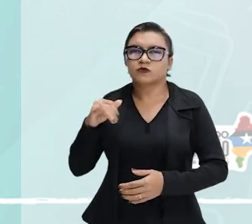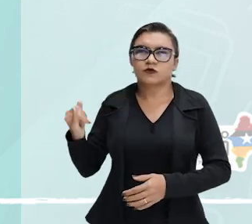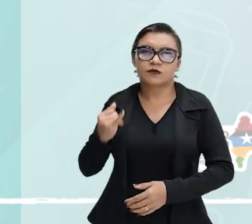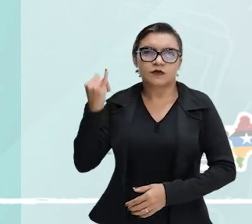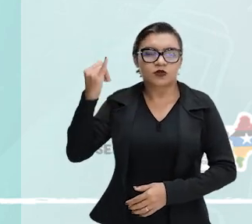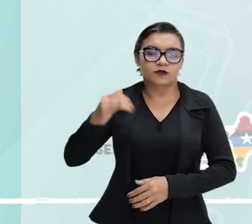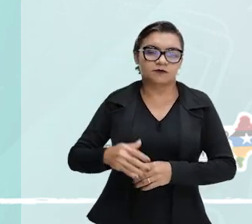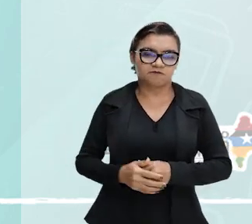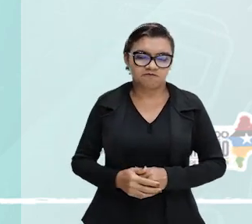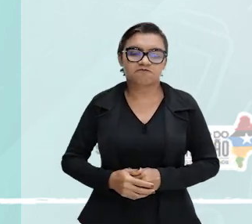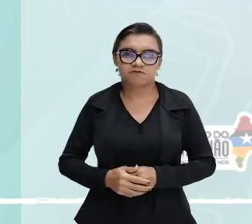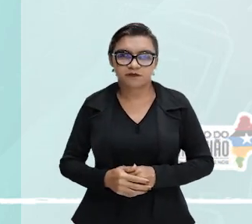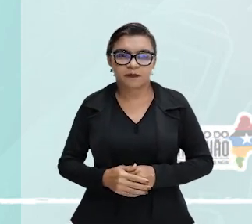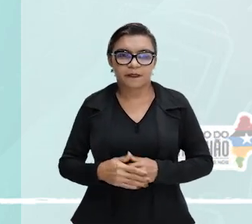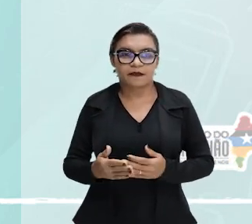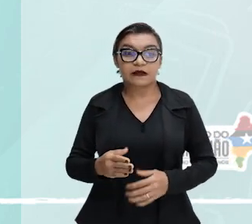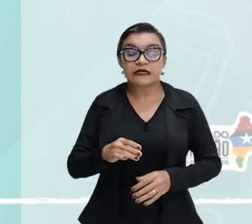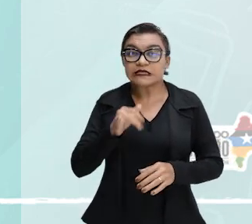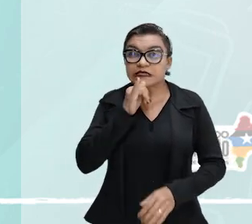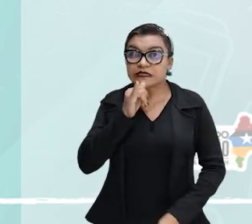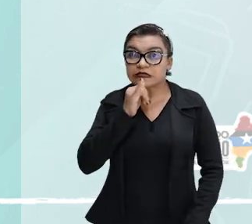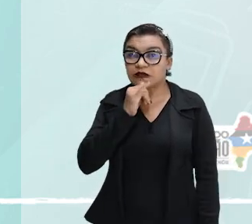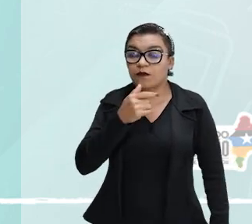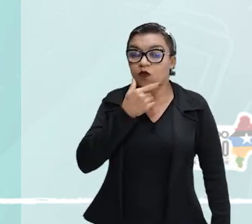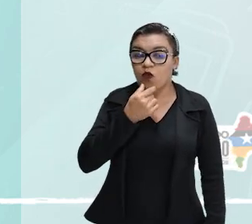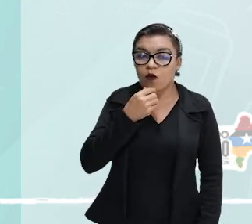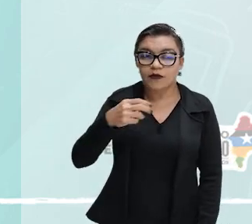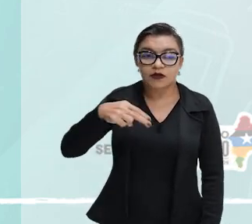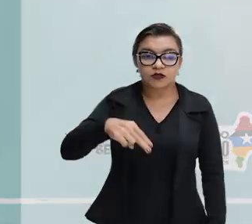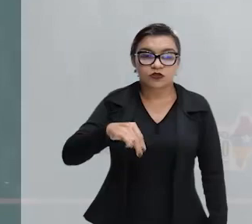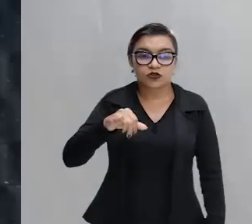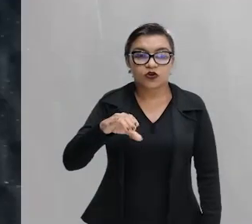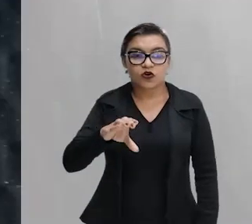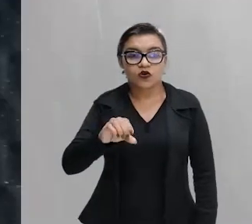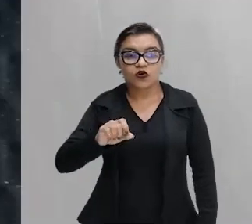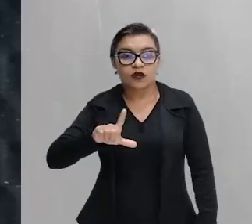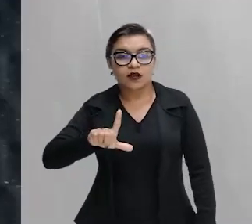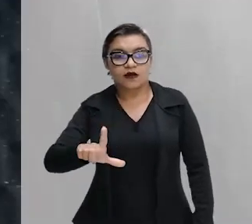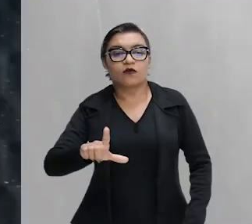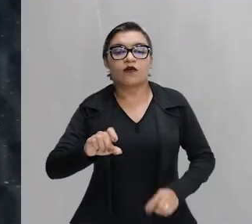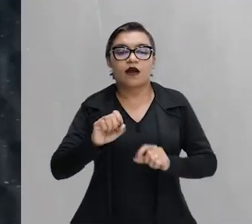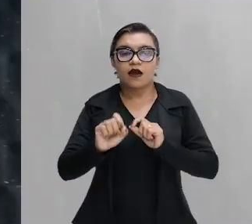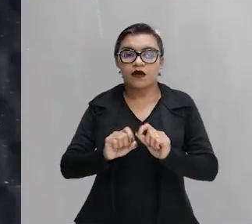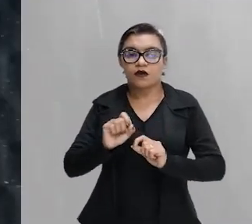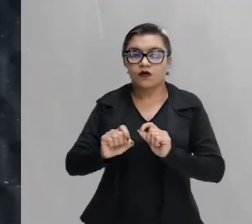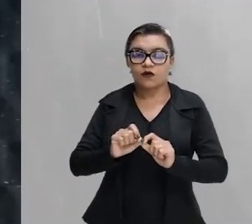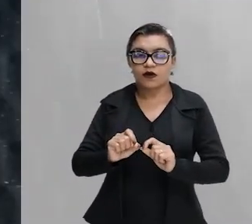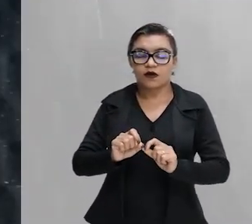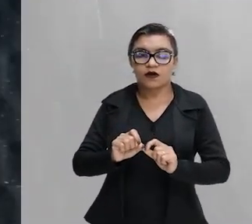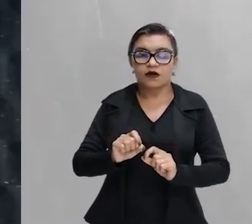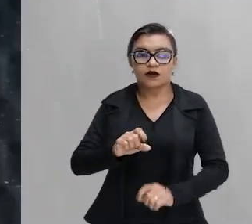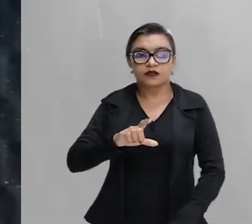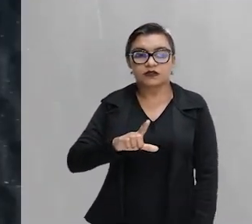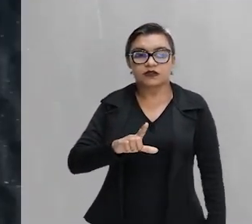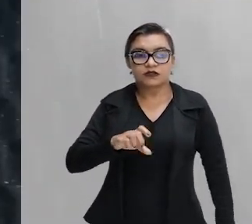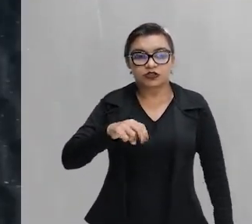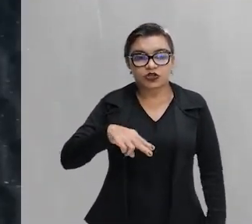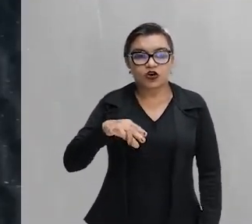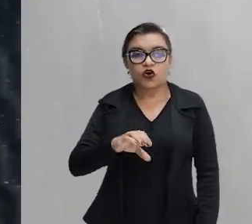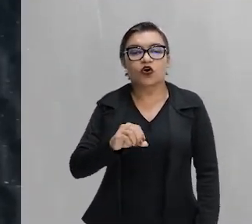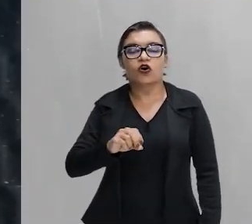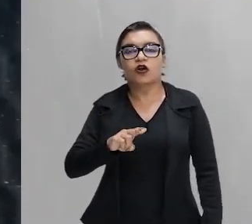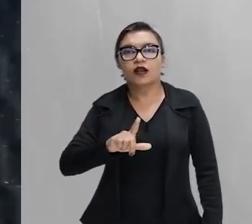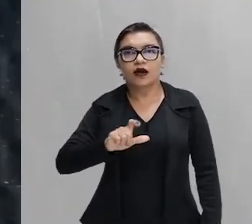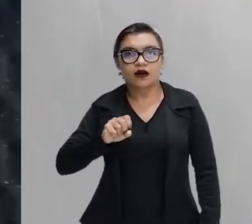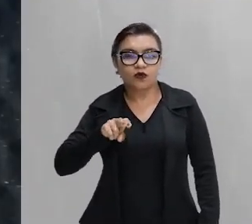4, que é justamente o que Nicolau Copérnico falou sobre essa teoria, ok? Então vamos lá,